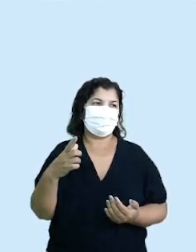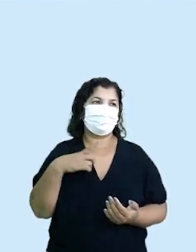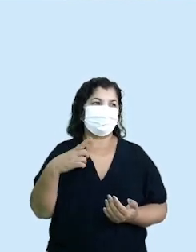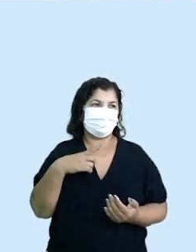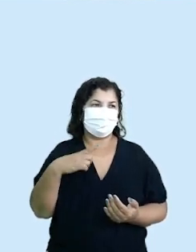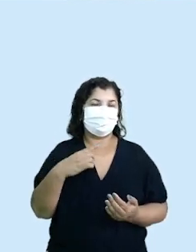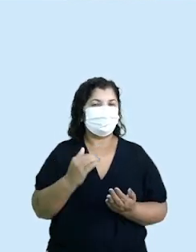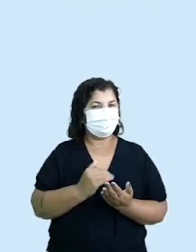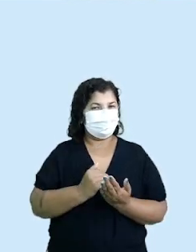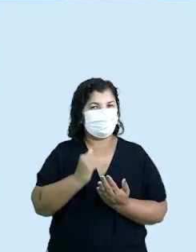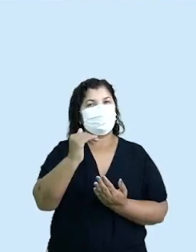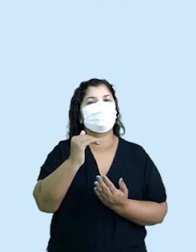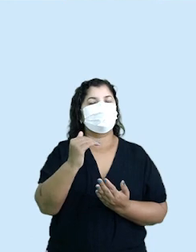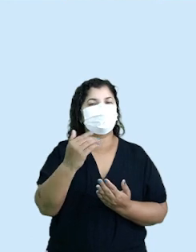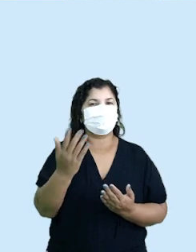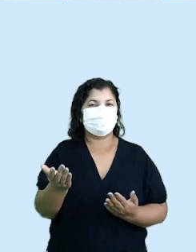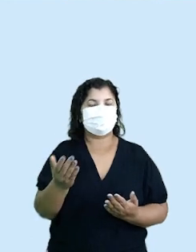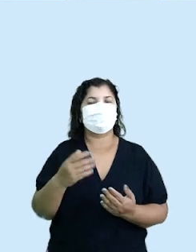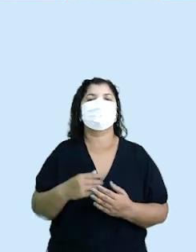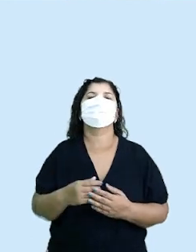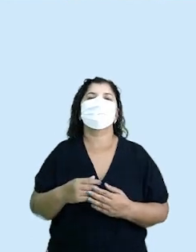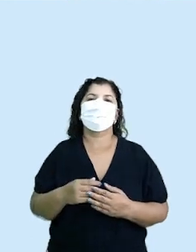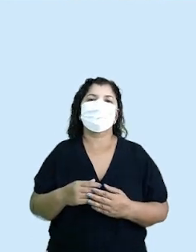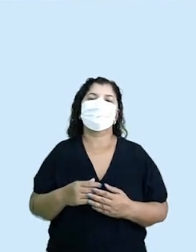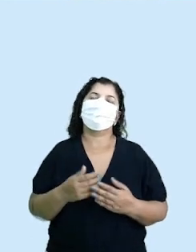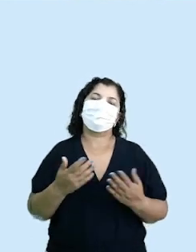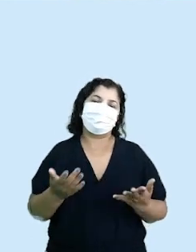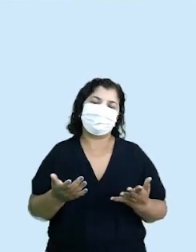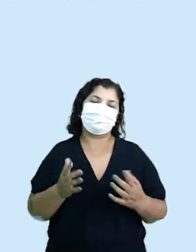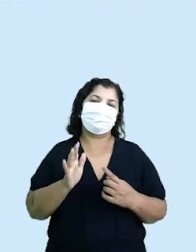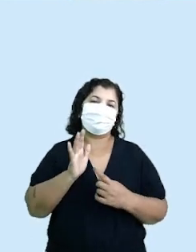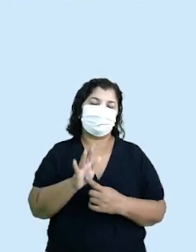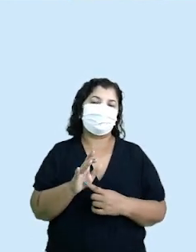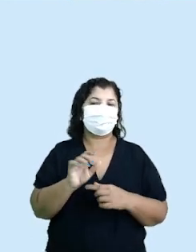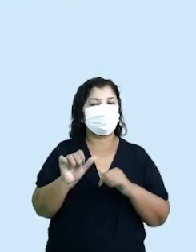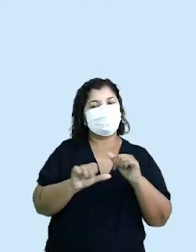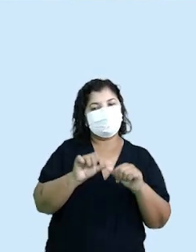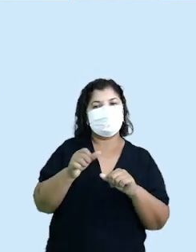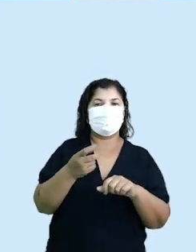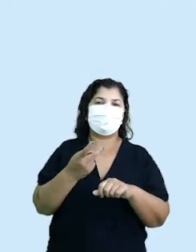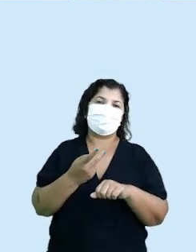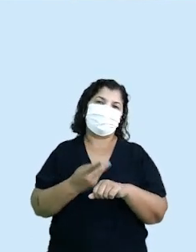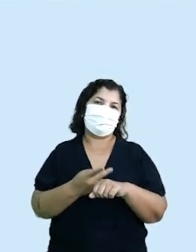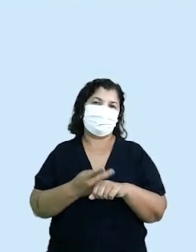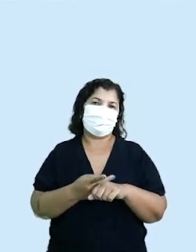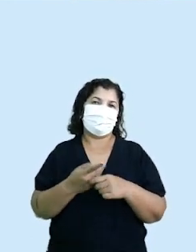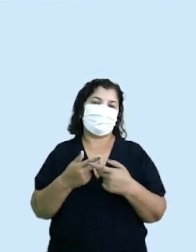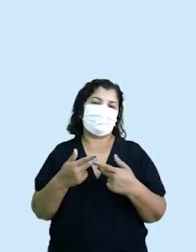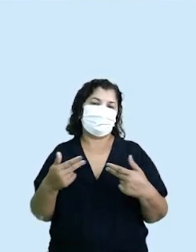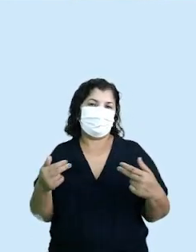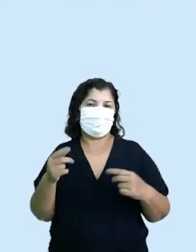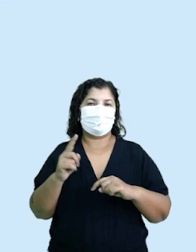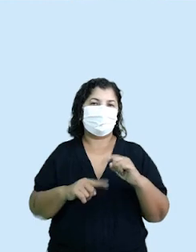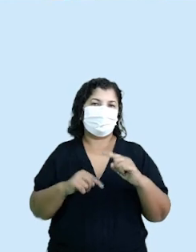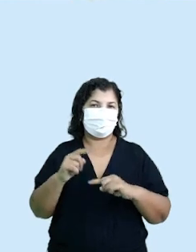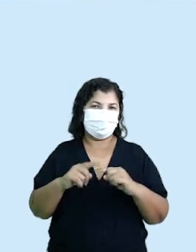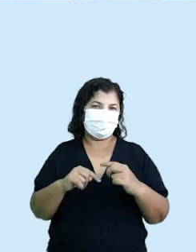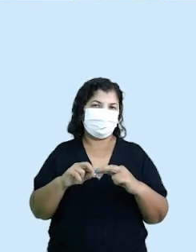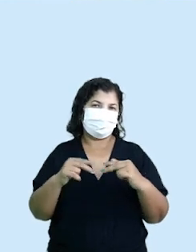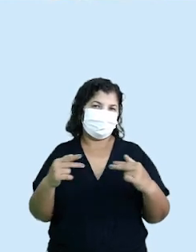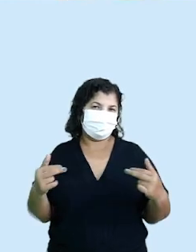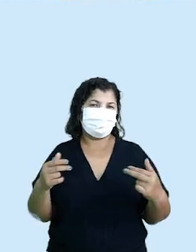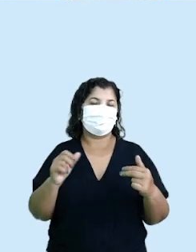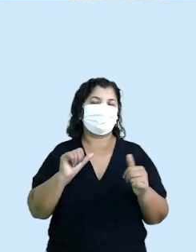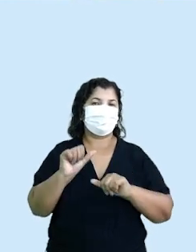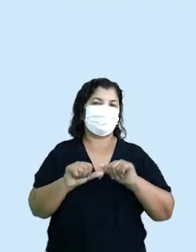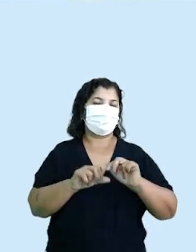elevada. Então, essa é a lógica. Mudei os materiais e a forma como eu os agrupo, eu mudo essa